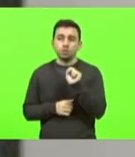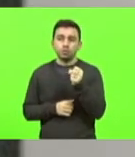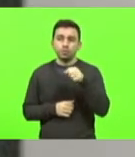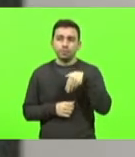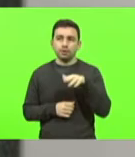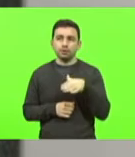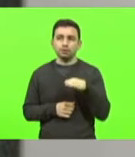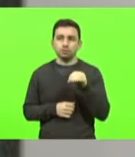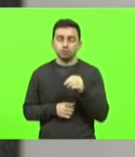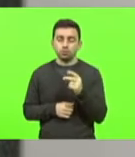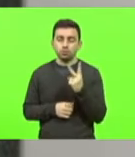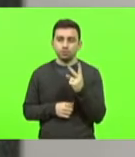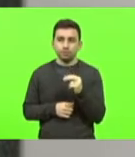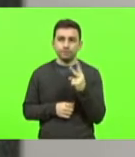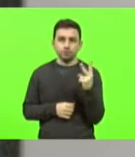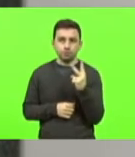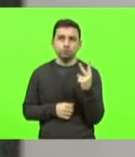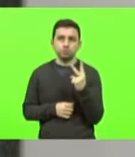março de 2022.